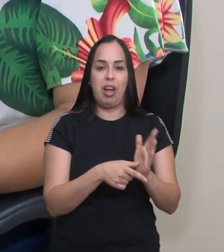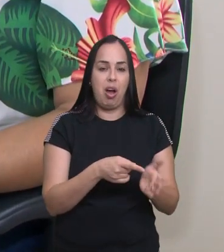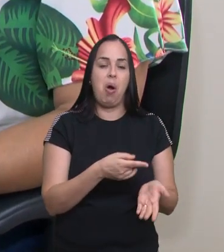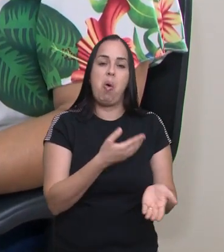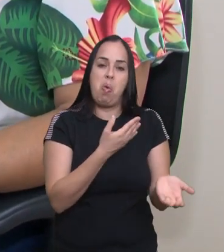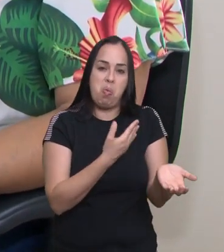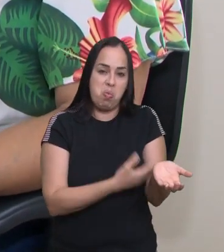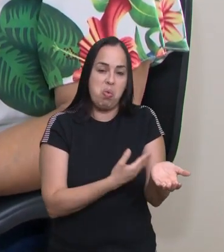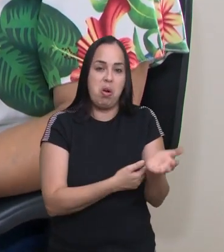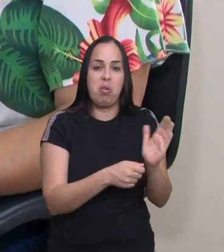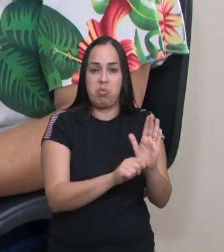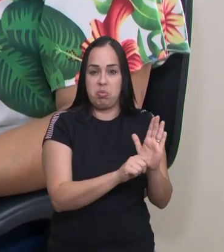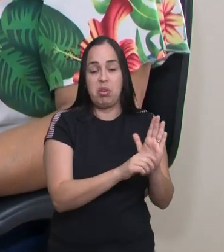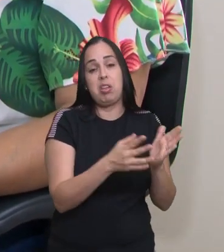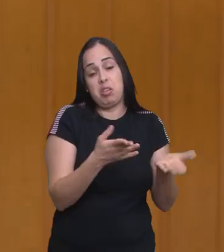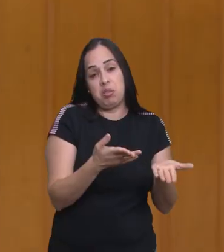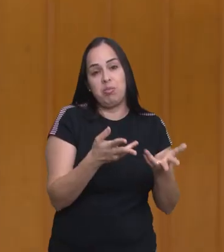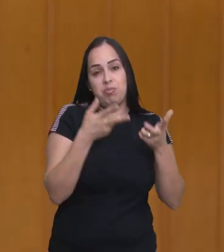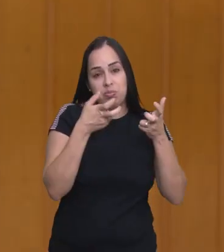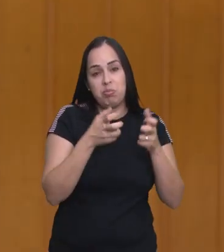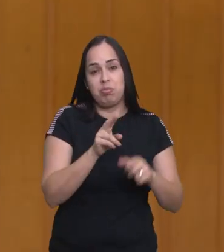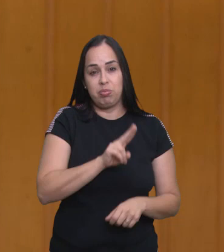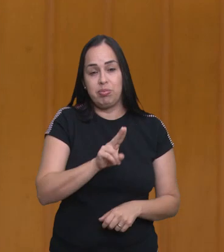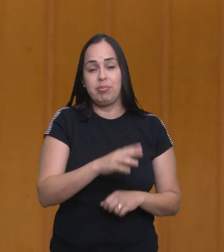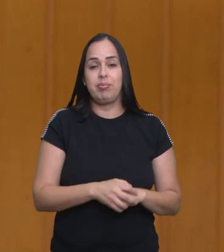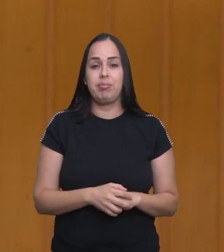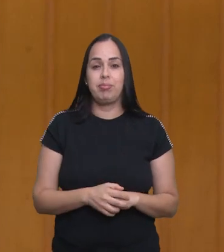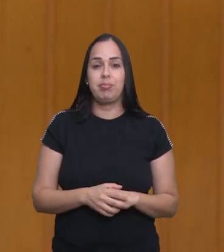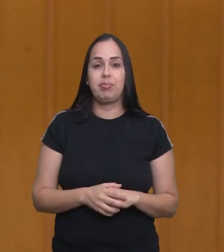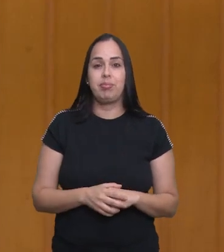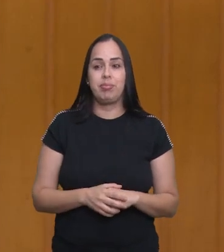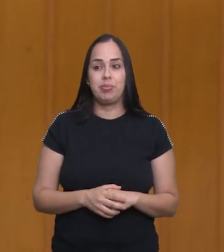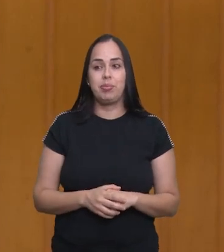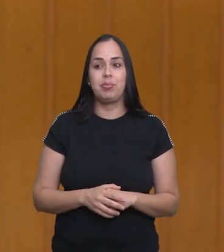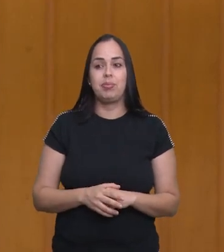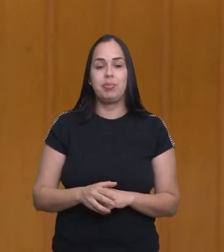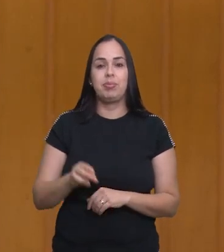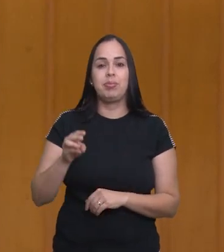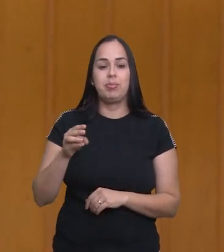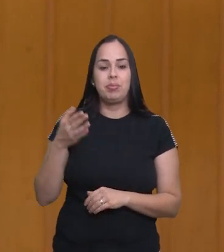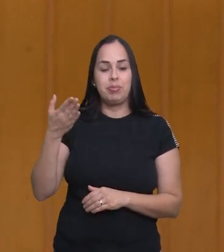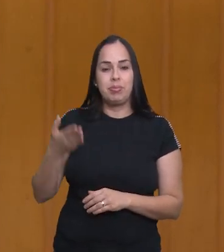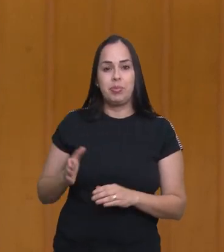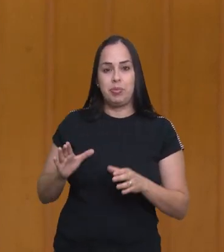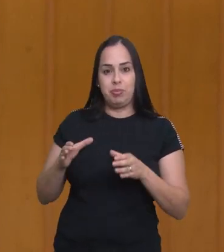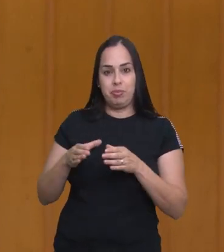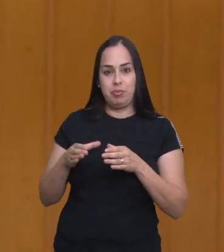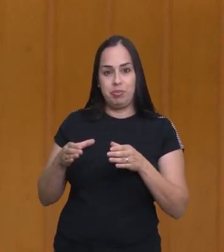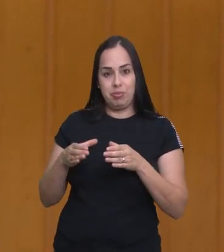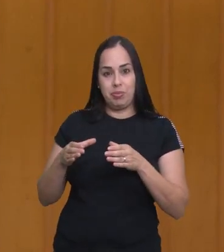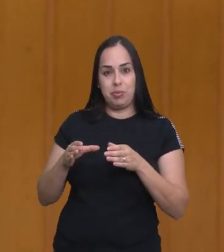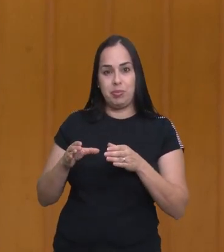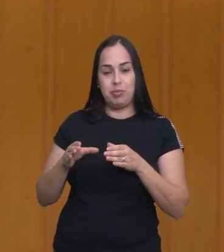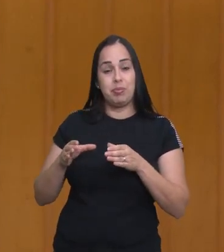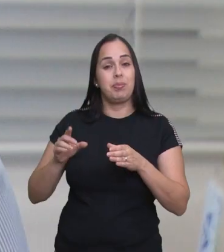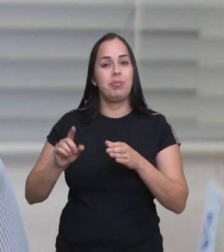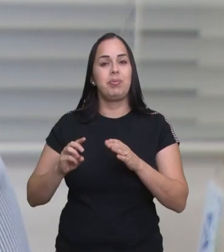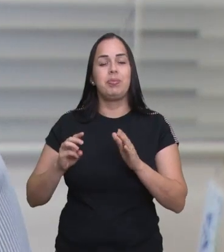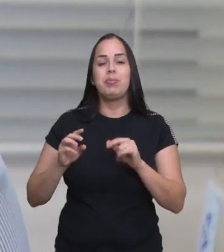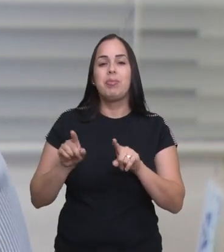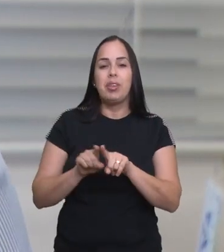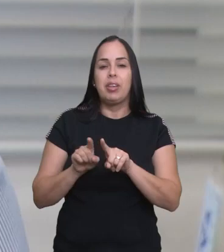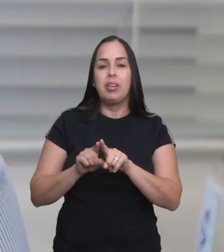envolvido com a droga sem nem perceber. Os vereadores, membros da Comissão de Educação e Promoção Social da